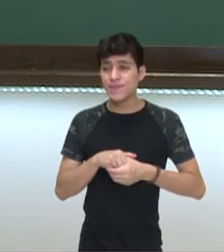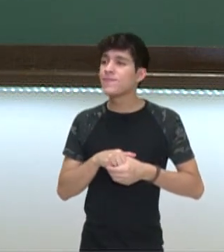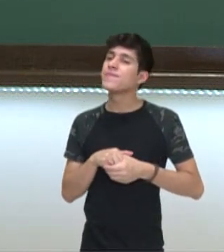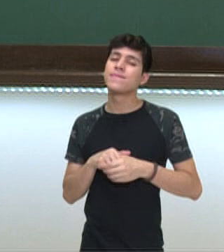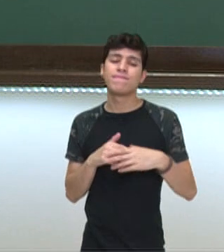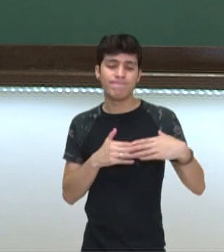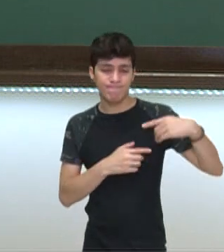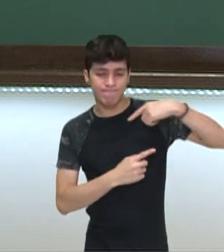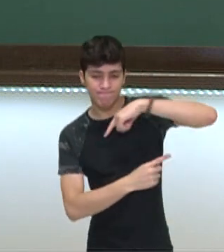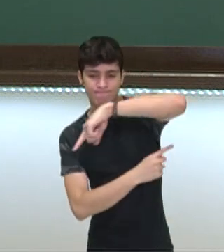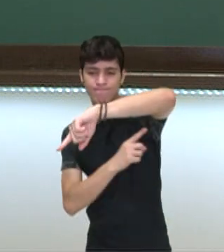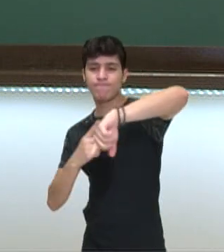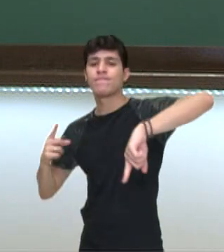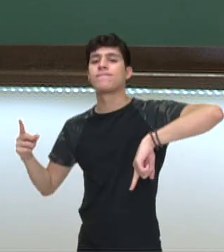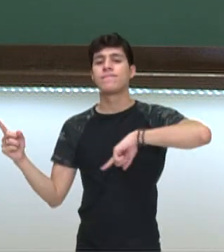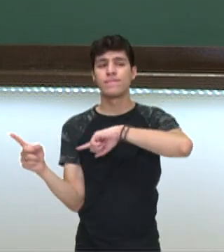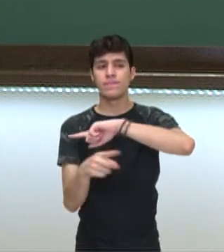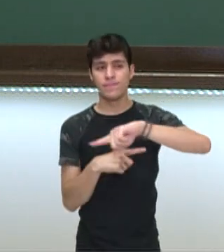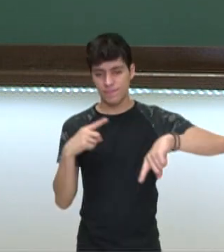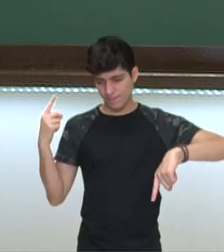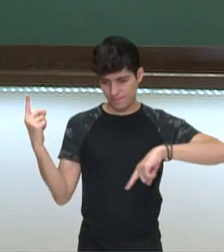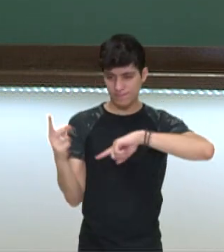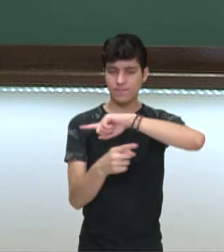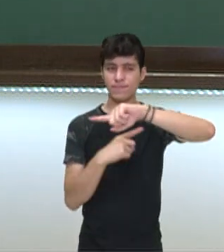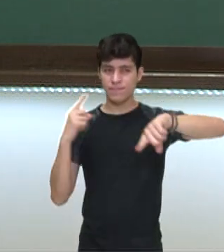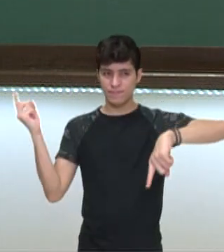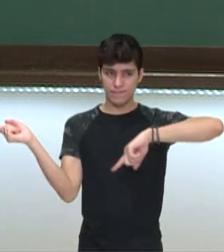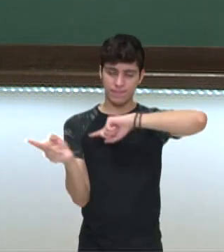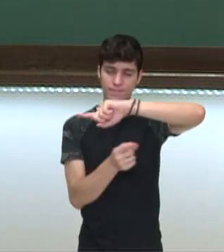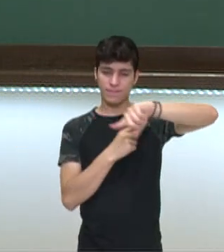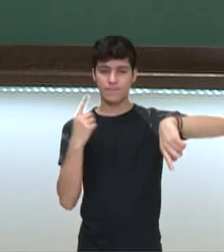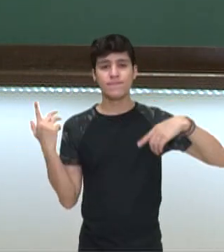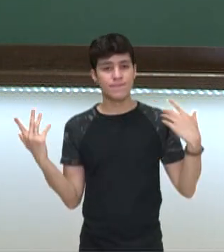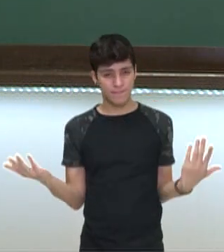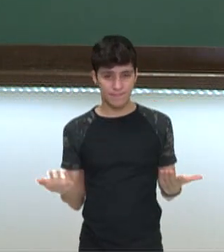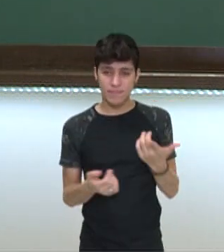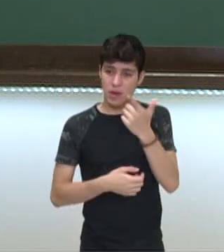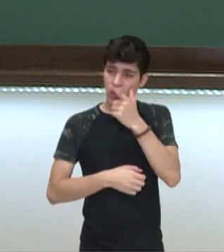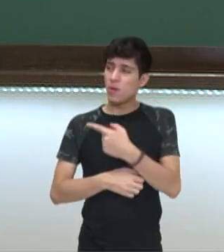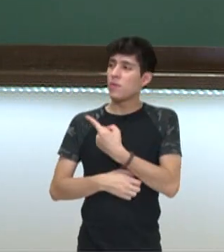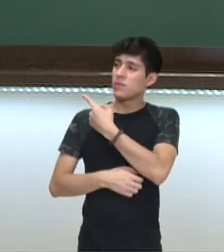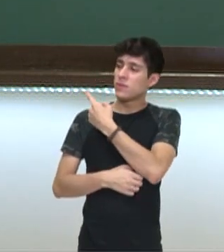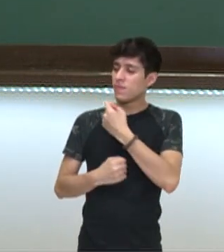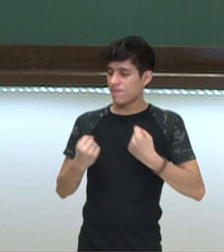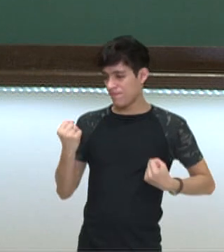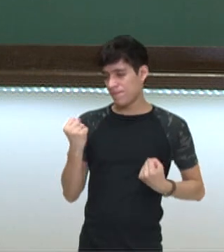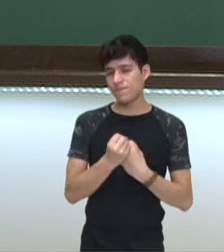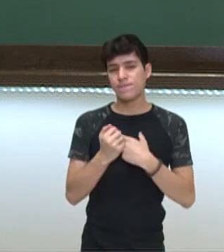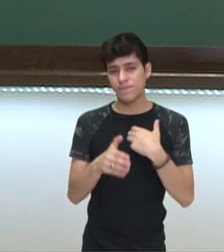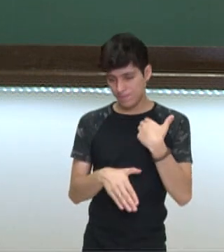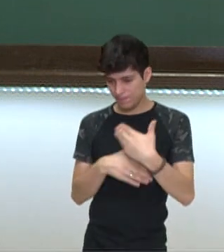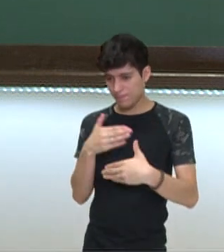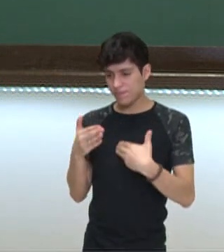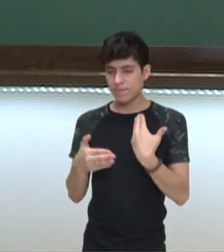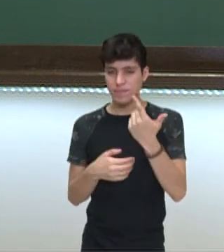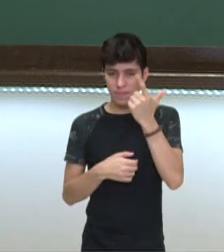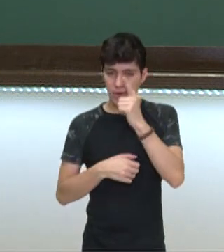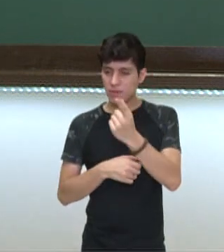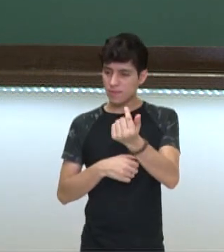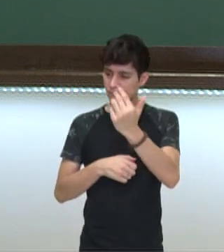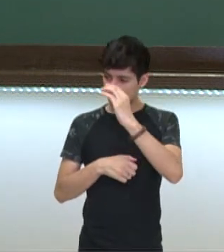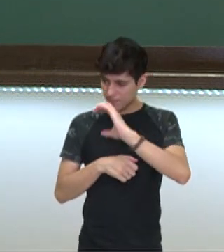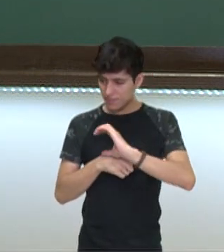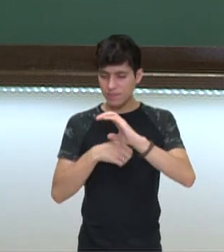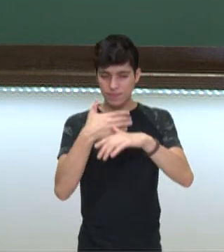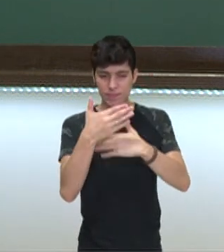para então eleger o governo estadual para então elegeu o Governo Federal para conseguir apoio político e financeiro para conseguir